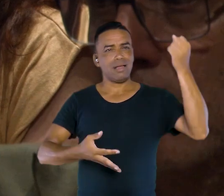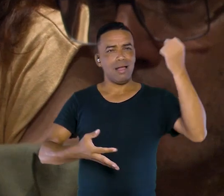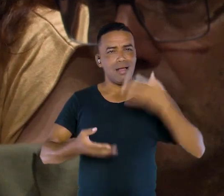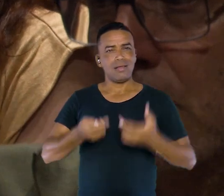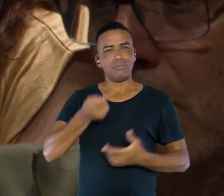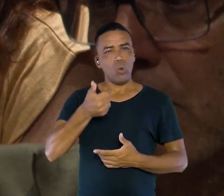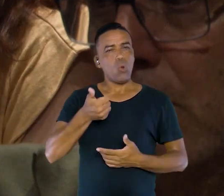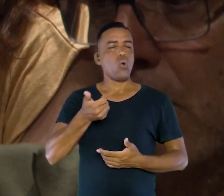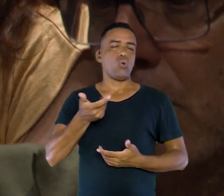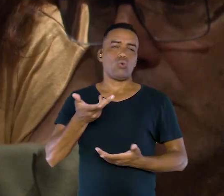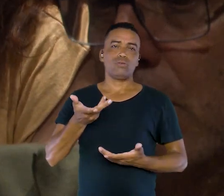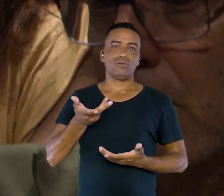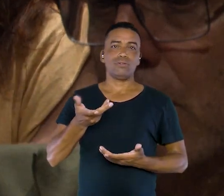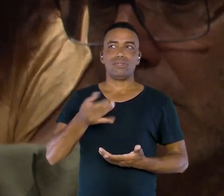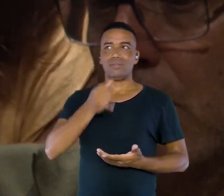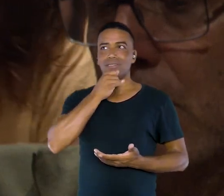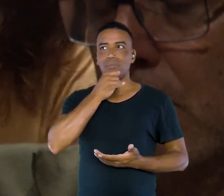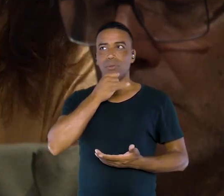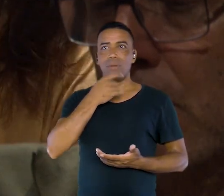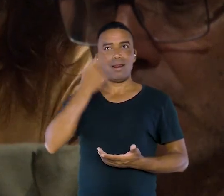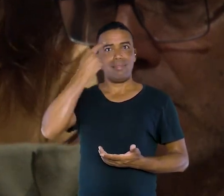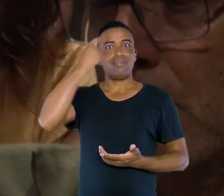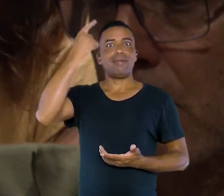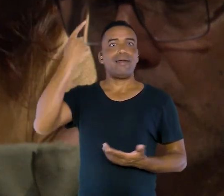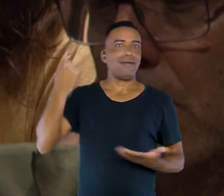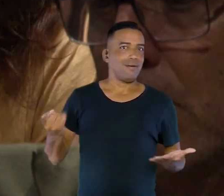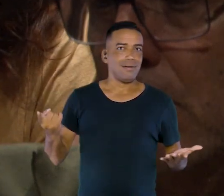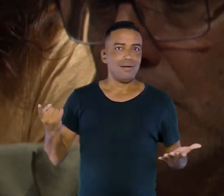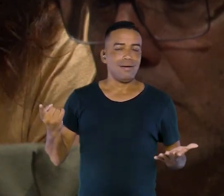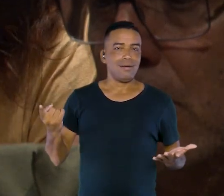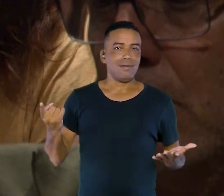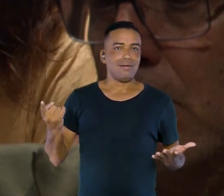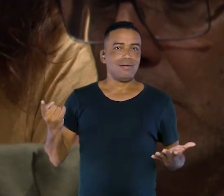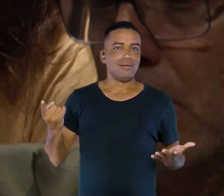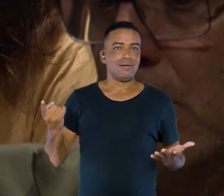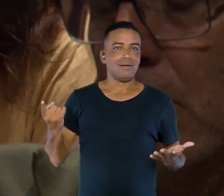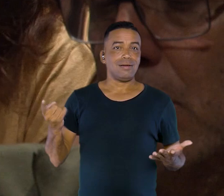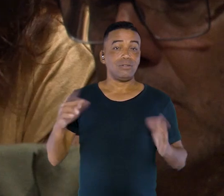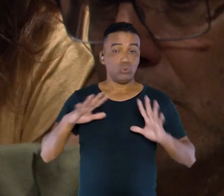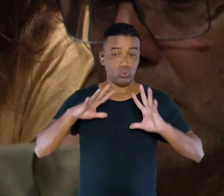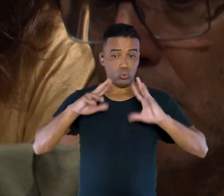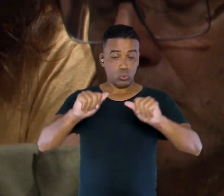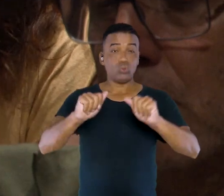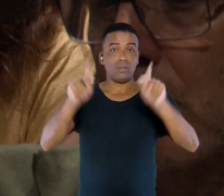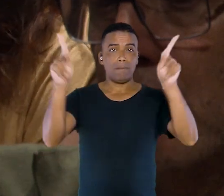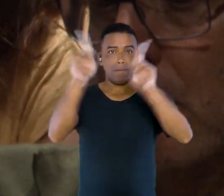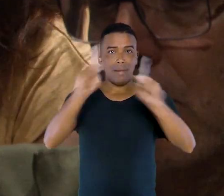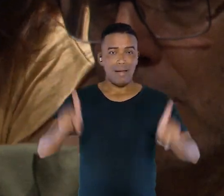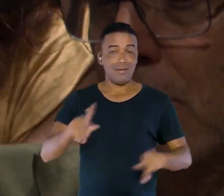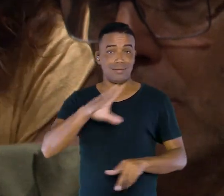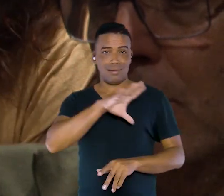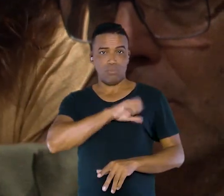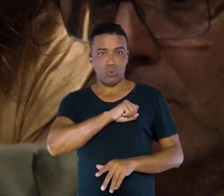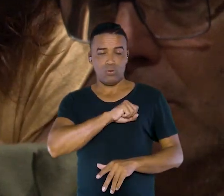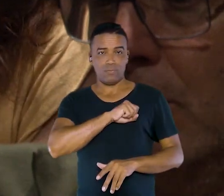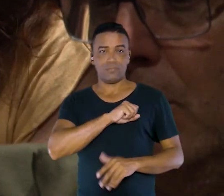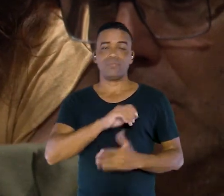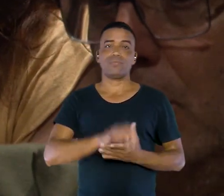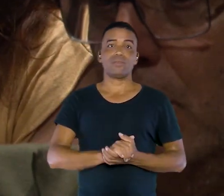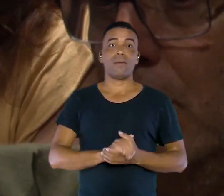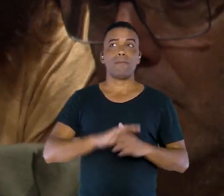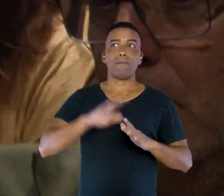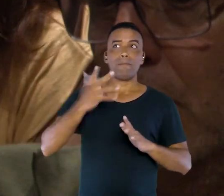um pouco a esse respeito. A gente não cair nessa ideia de que tudo é paz e amor,